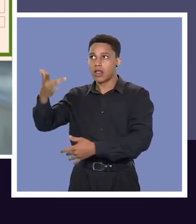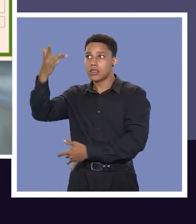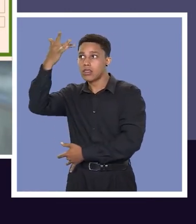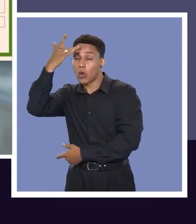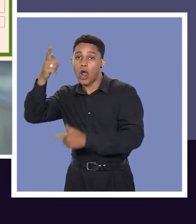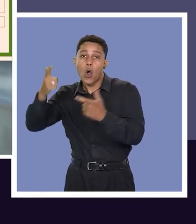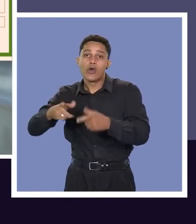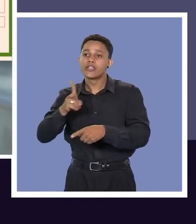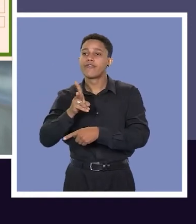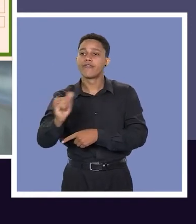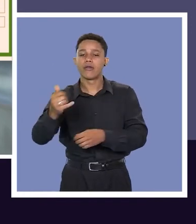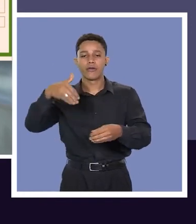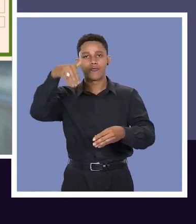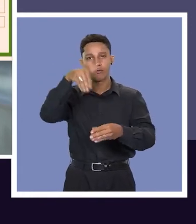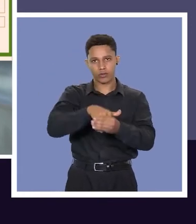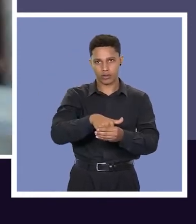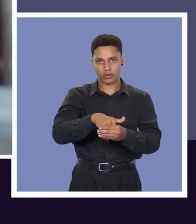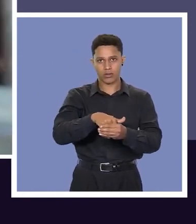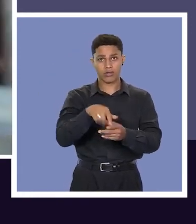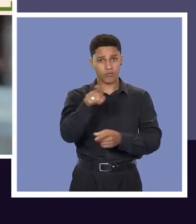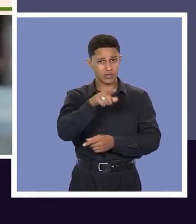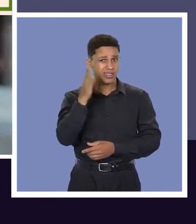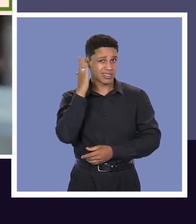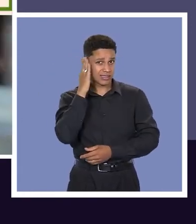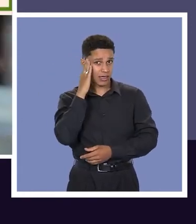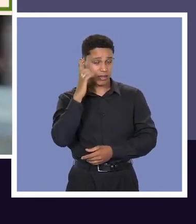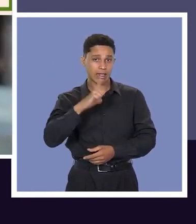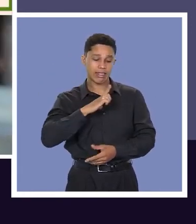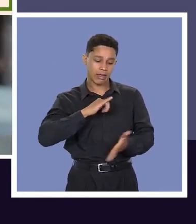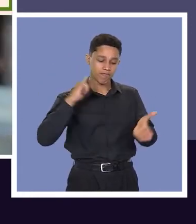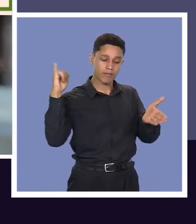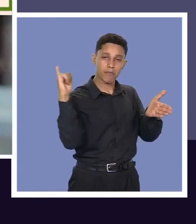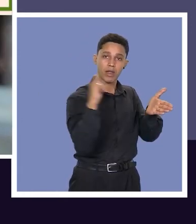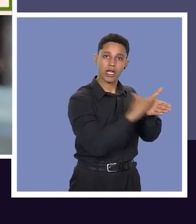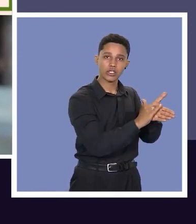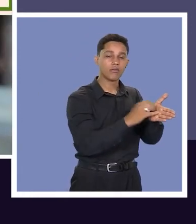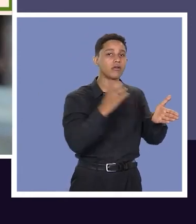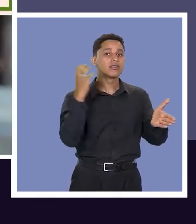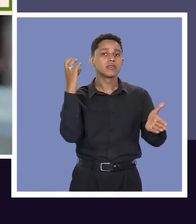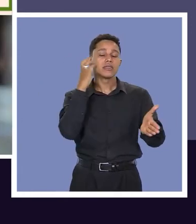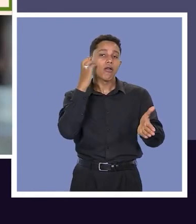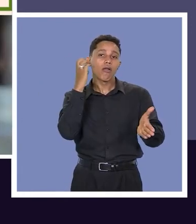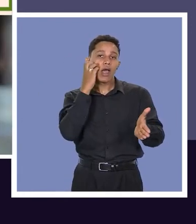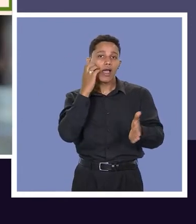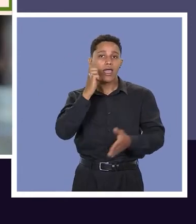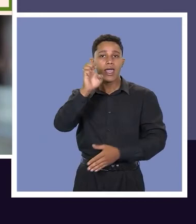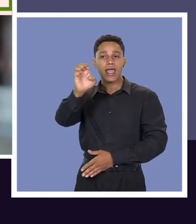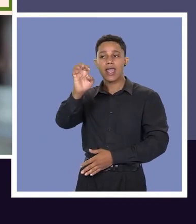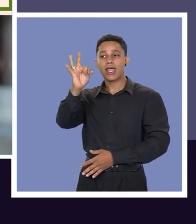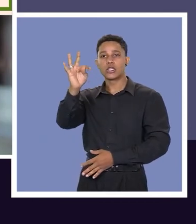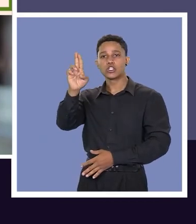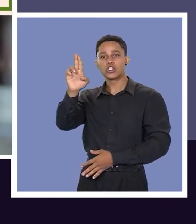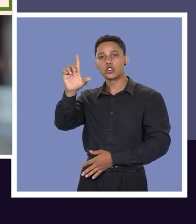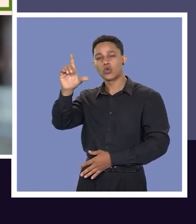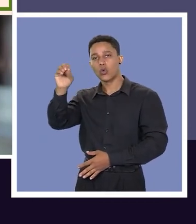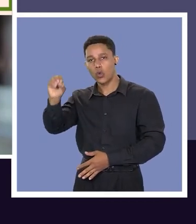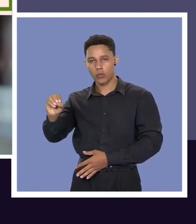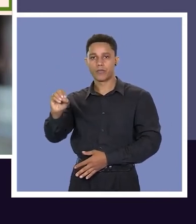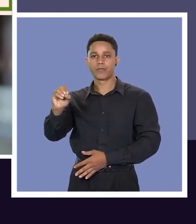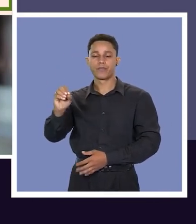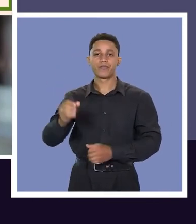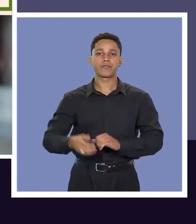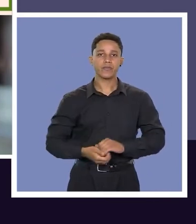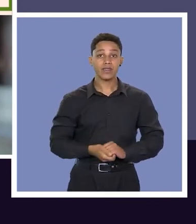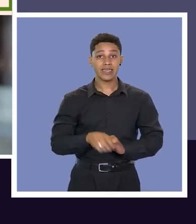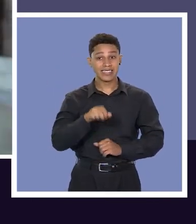não precisar decorar o local de votação. E você sabe, né? Existem o título de eleitor físico e o virtual, que é o